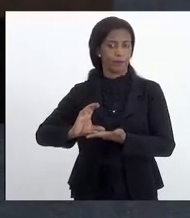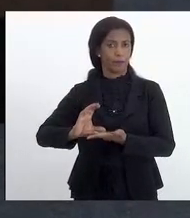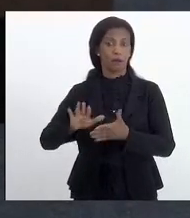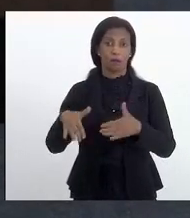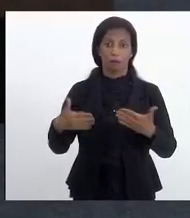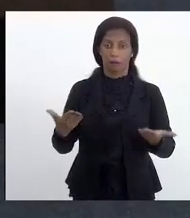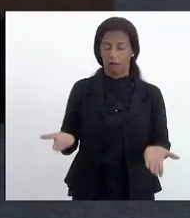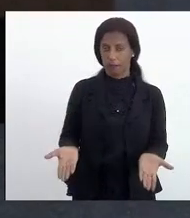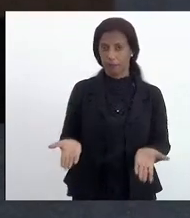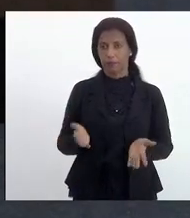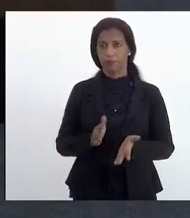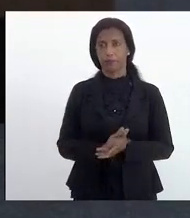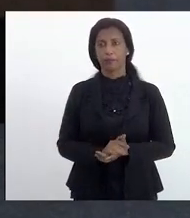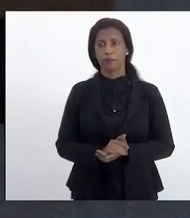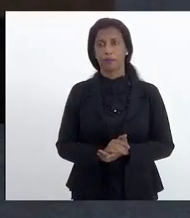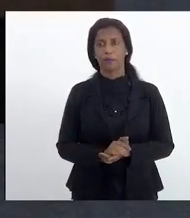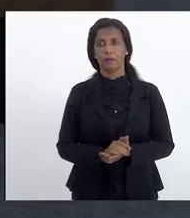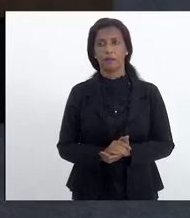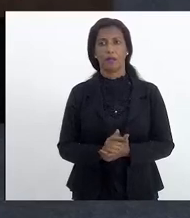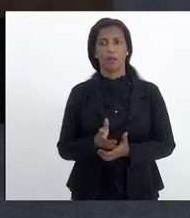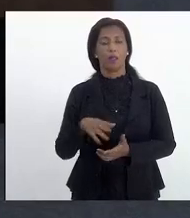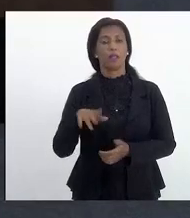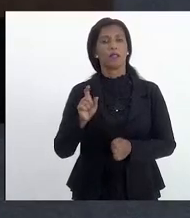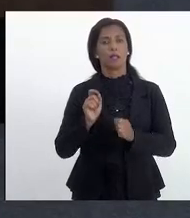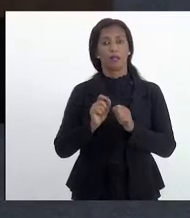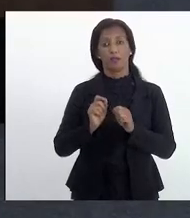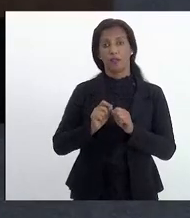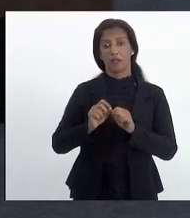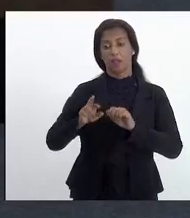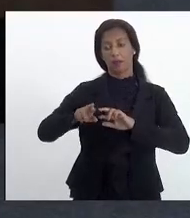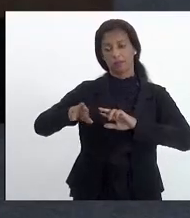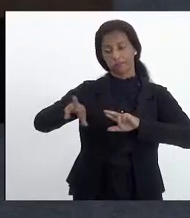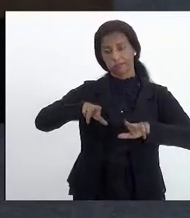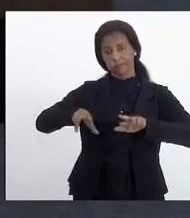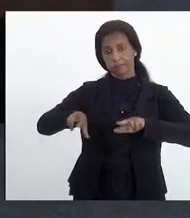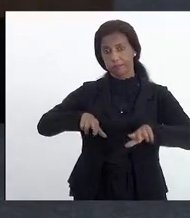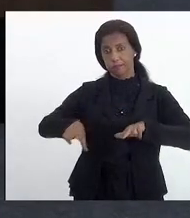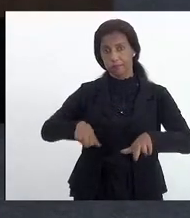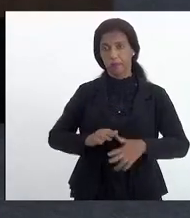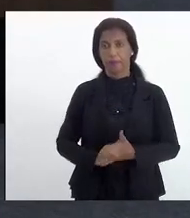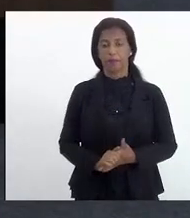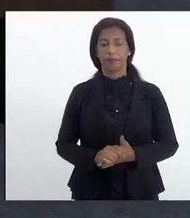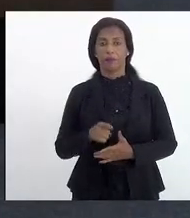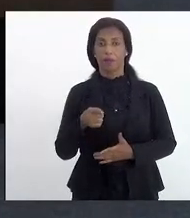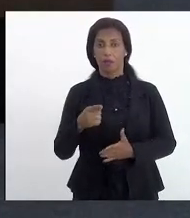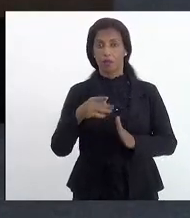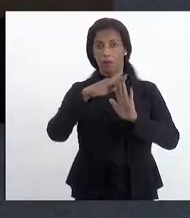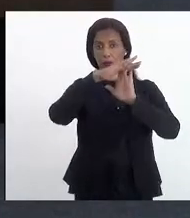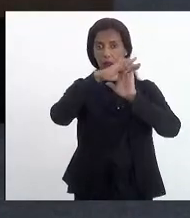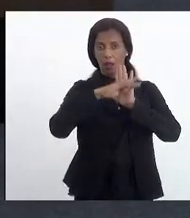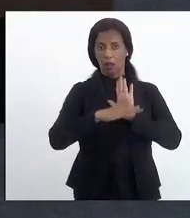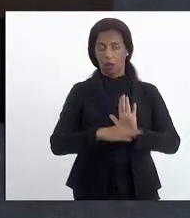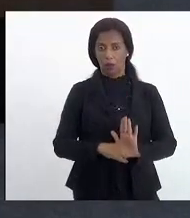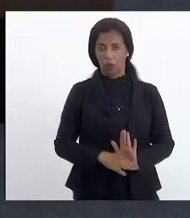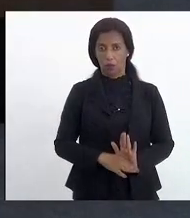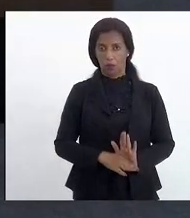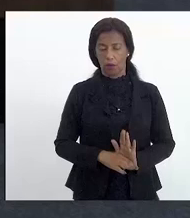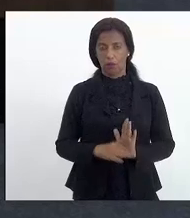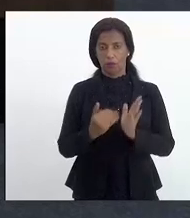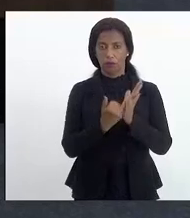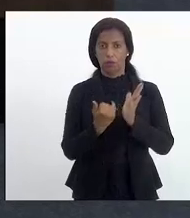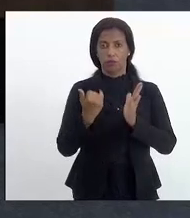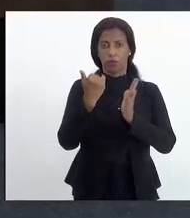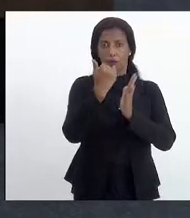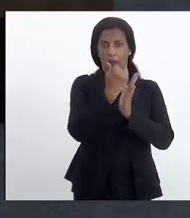Claro, sem tirar, sem fazer as exceções, isto vai dar da ordem de um acréscimo